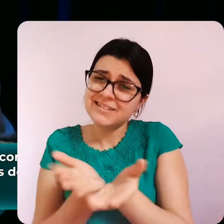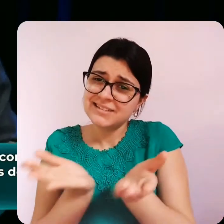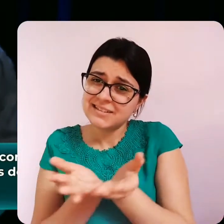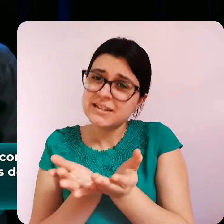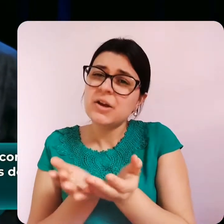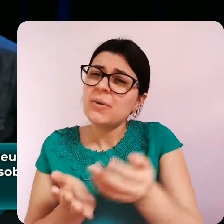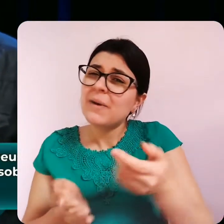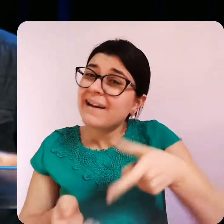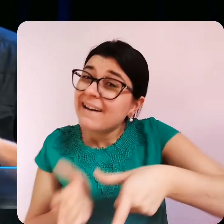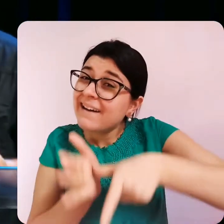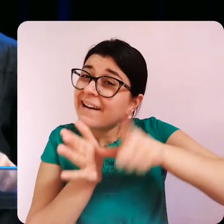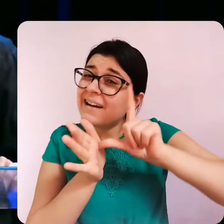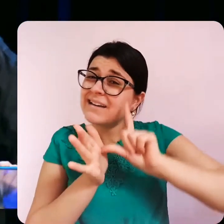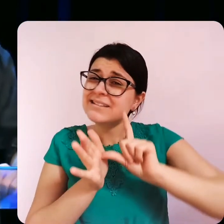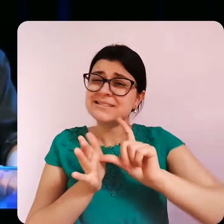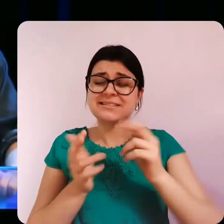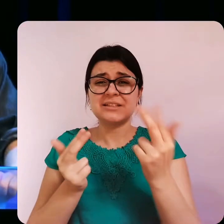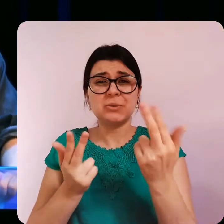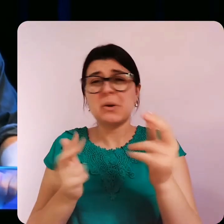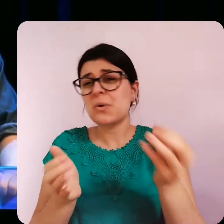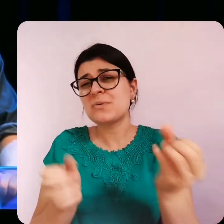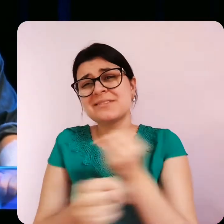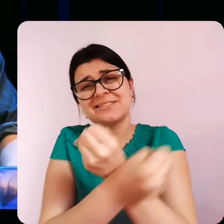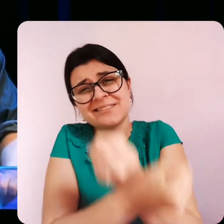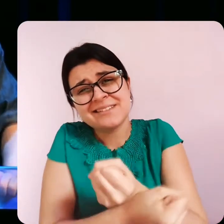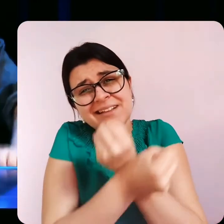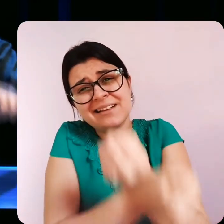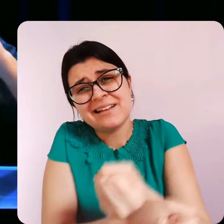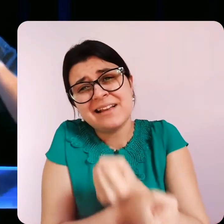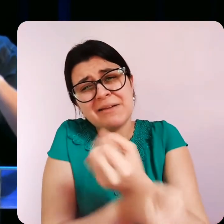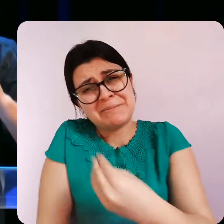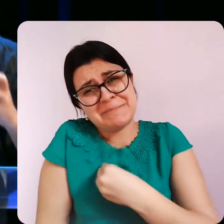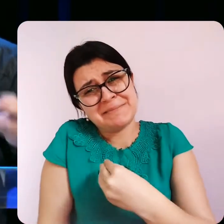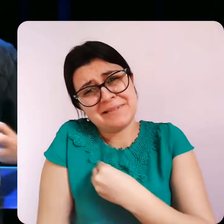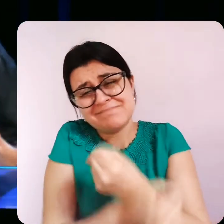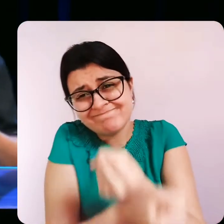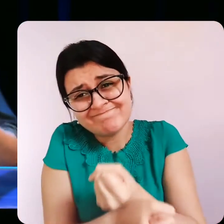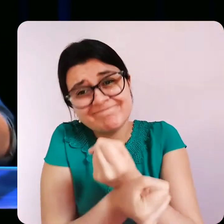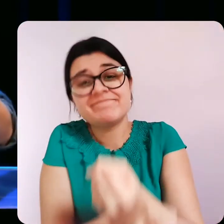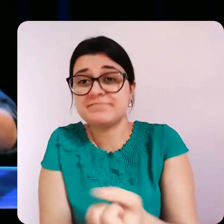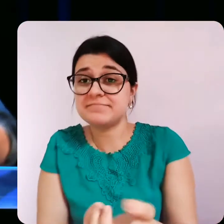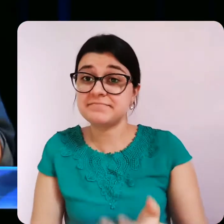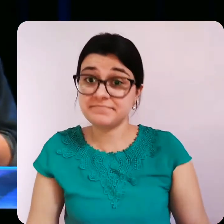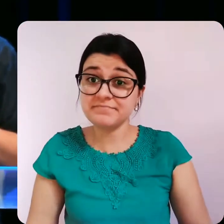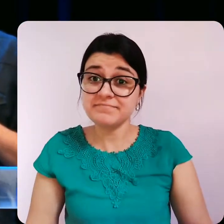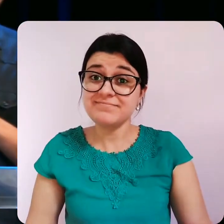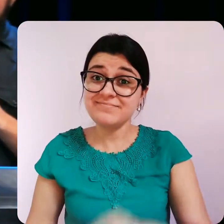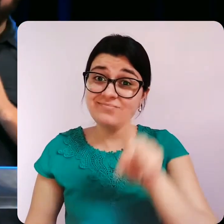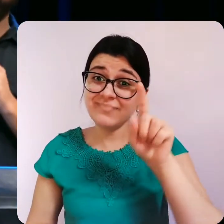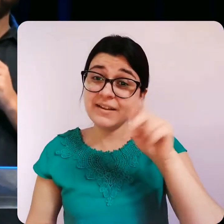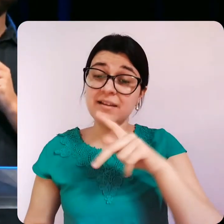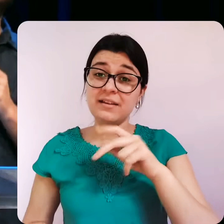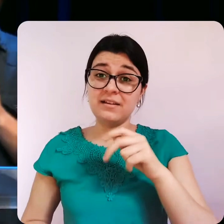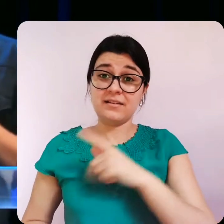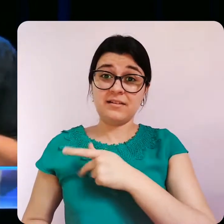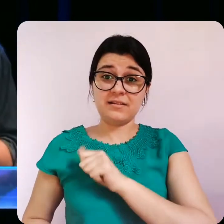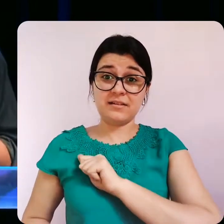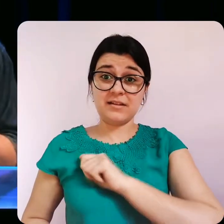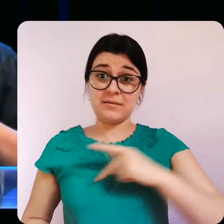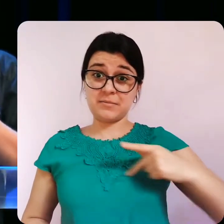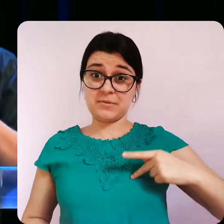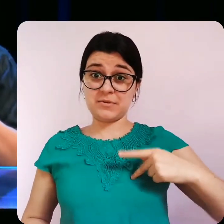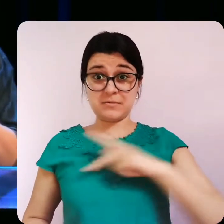mundo. Por enquanto até aqui, daqui a pouco a gente vai continuar o texto. Mas é muito interessante essa ilustração que o apóstolo Paulo traz. A carta de